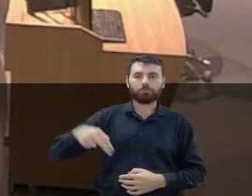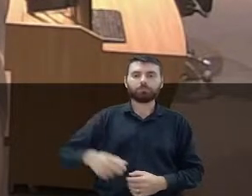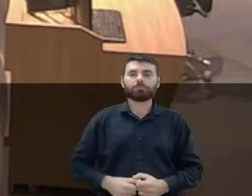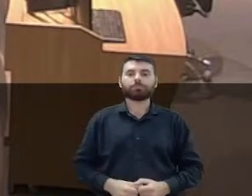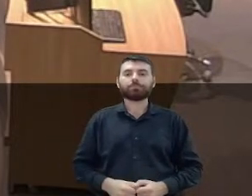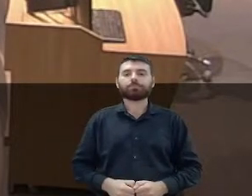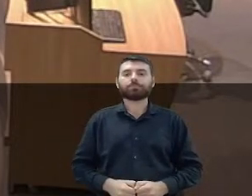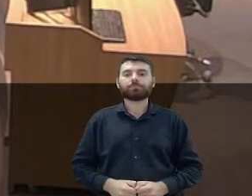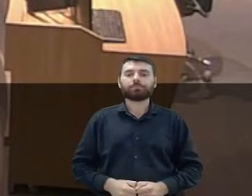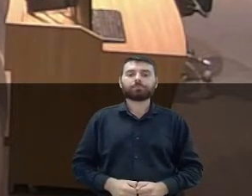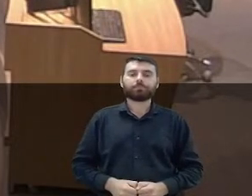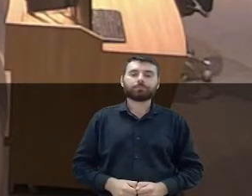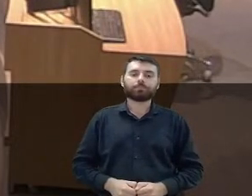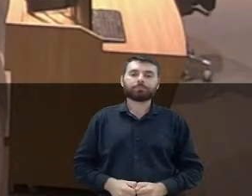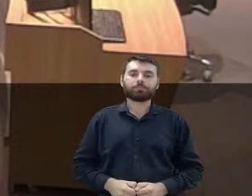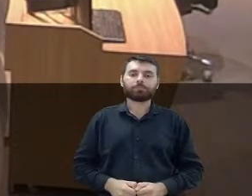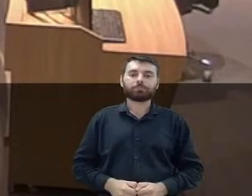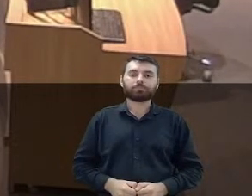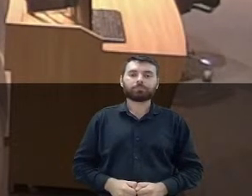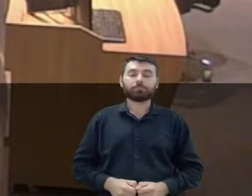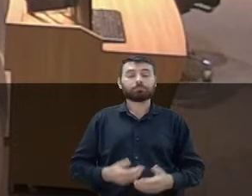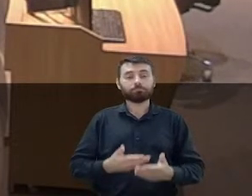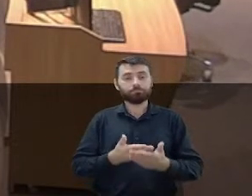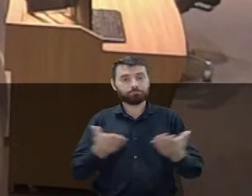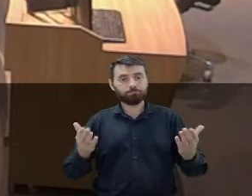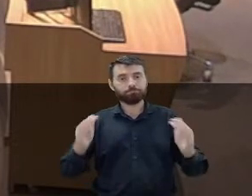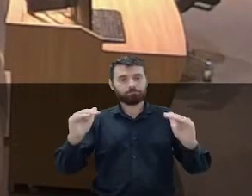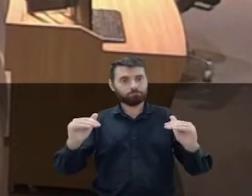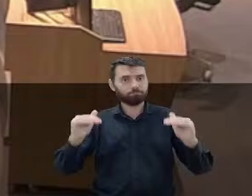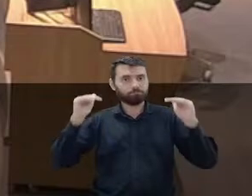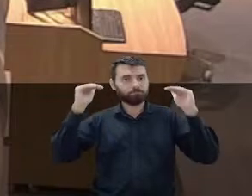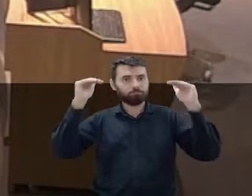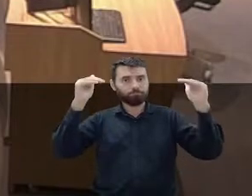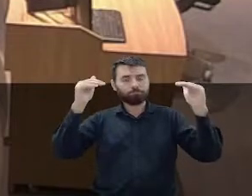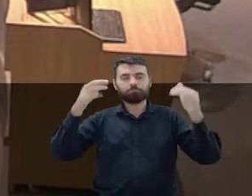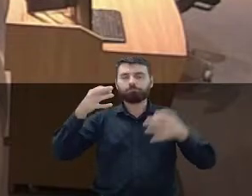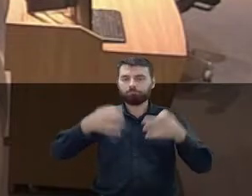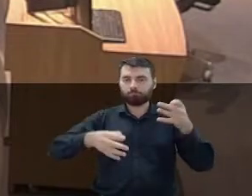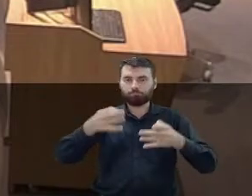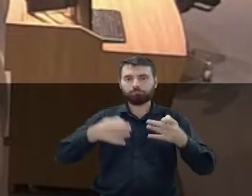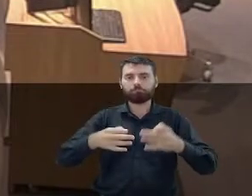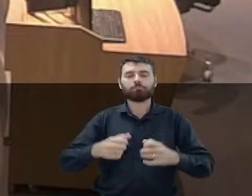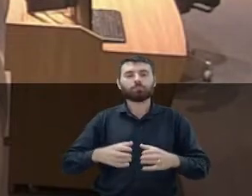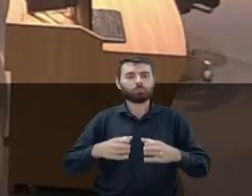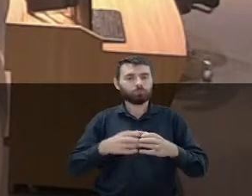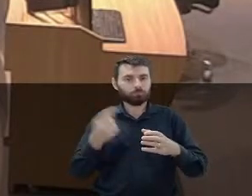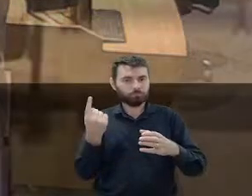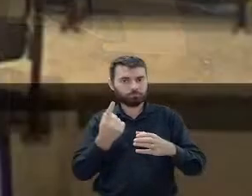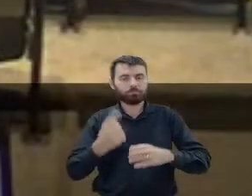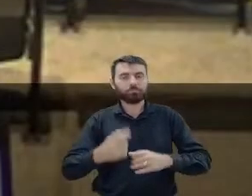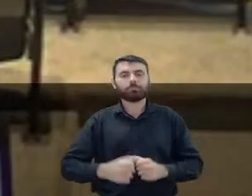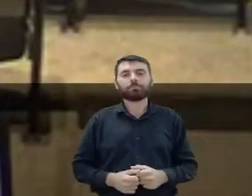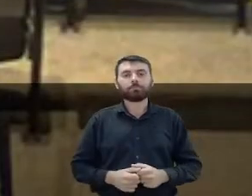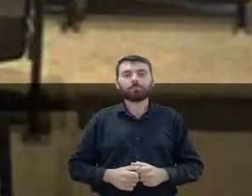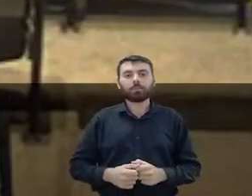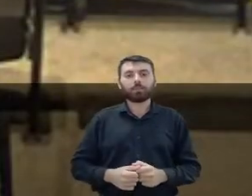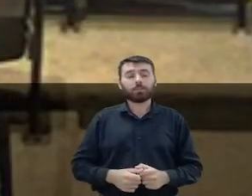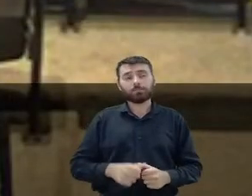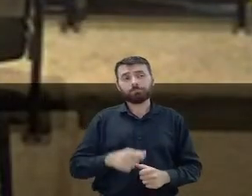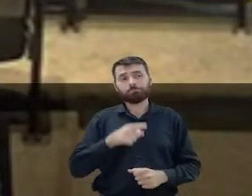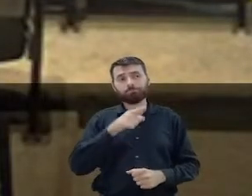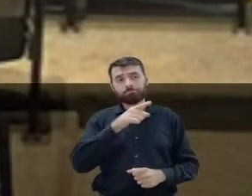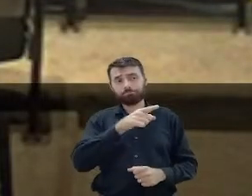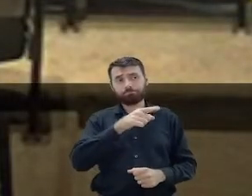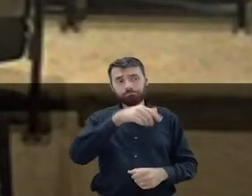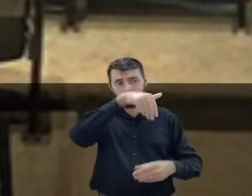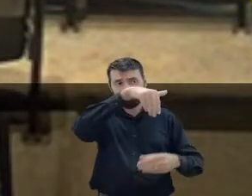Bom, excelências, eméritos julgadores desta primeira turma, ao contrário do entendimento esposado na